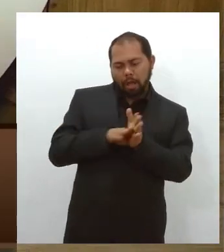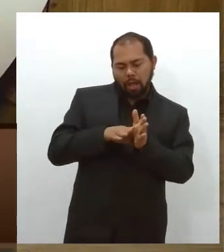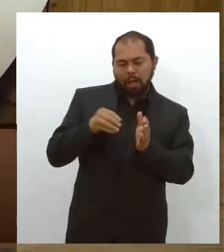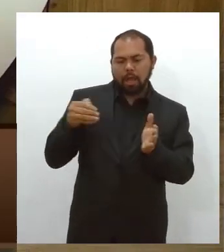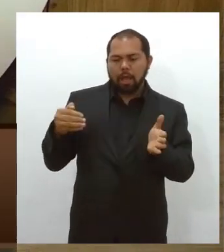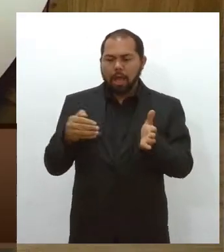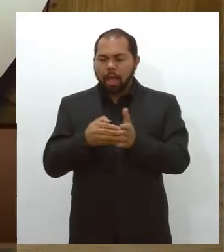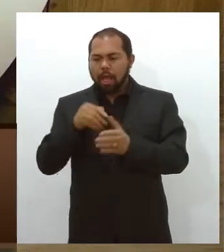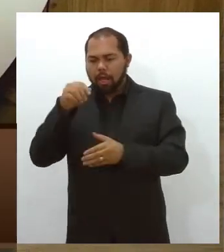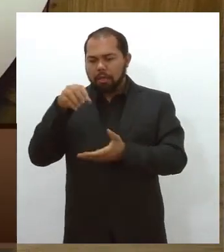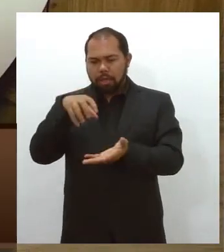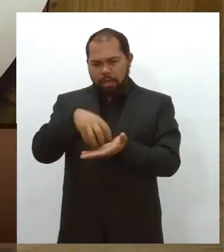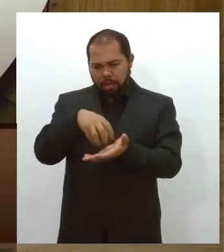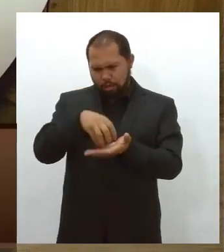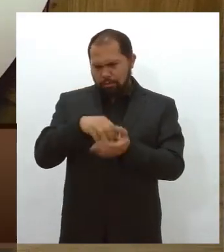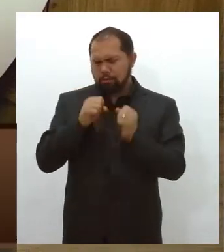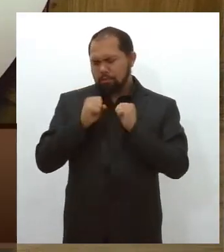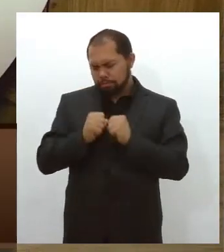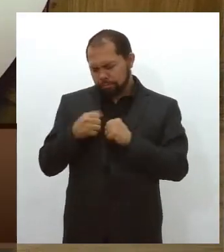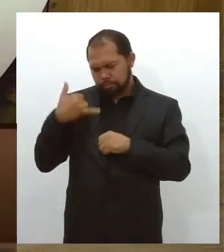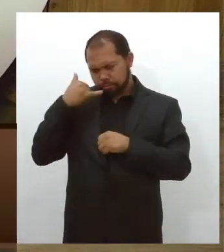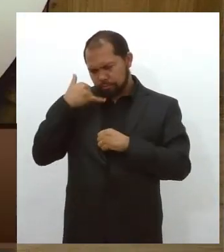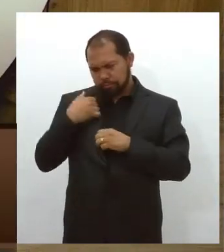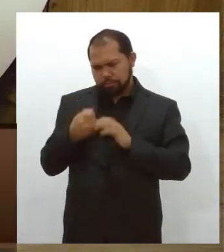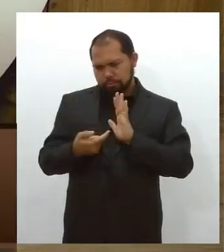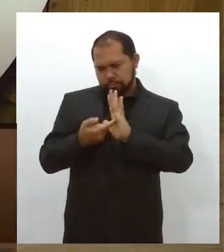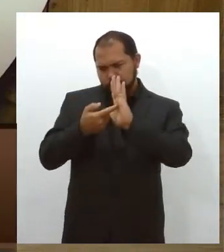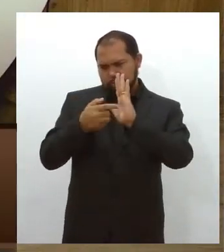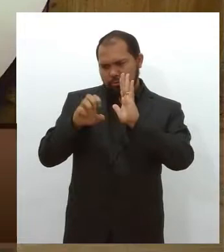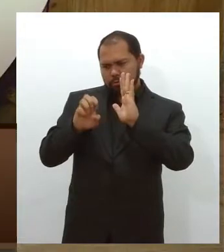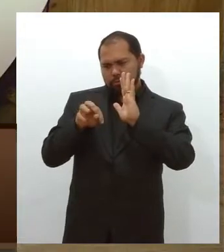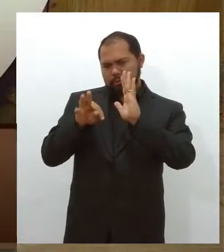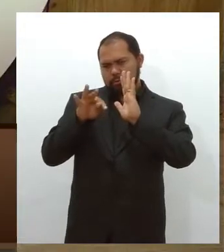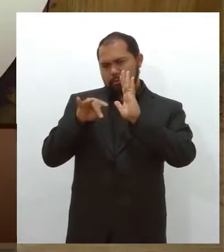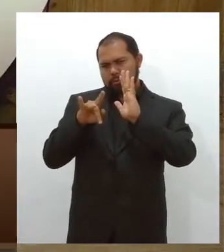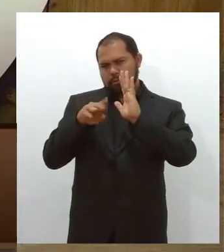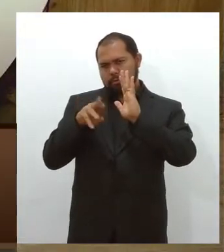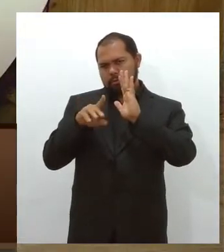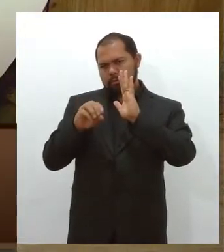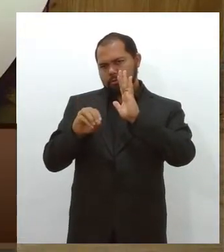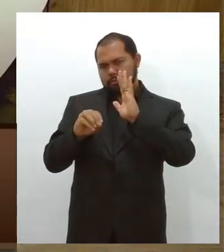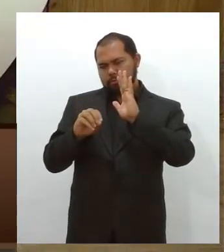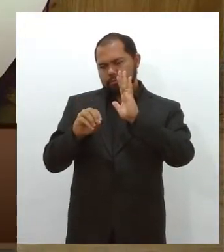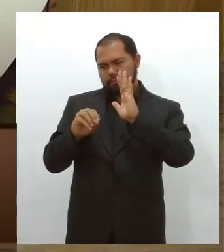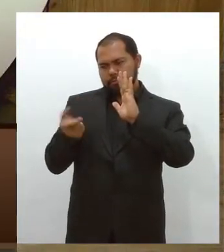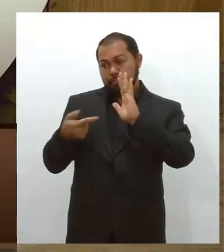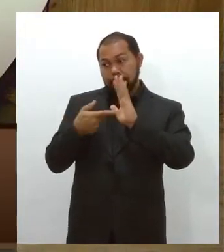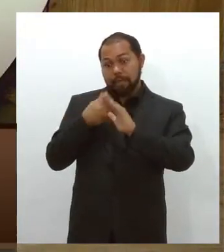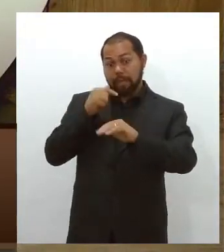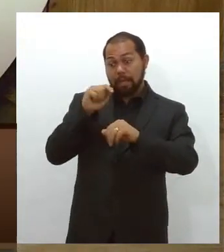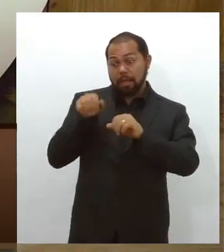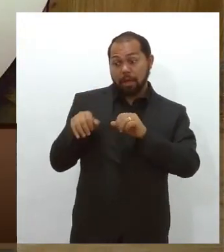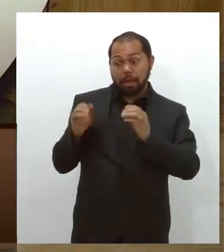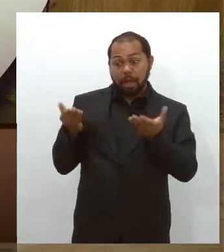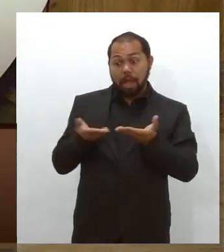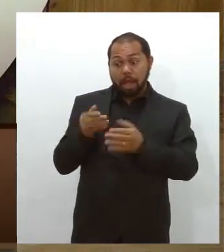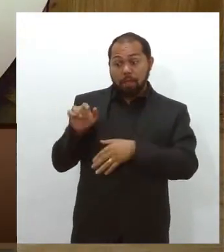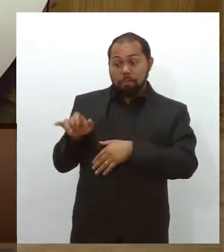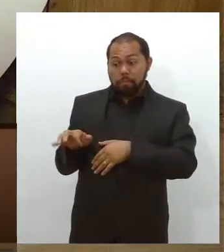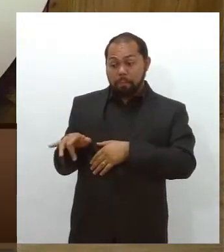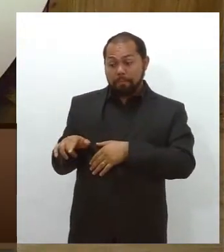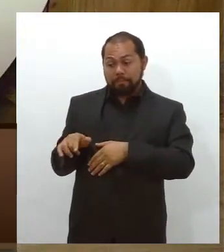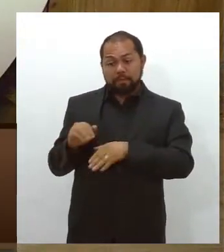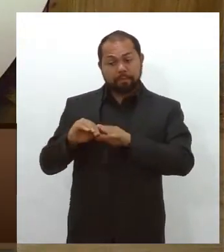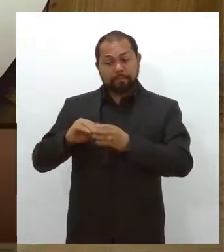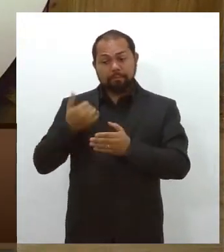lá o seu e-título, né? Mas quando chega na hora da votação, esse aparelho fica fora, com uma mesinha à parte que tem lá, ou